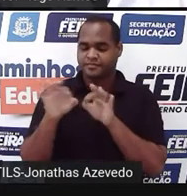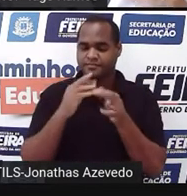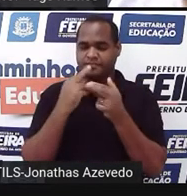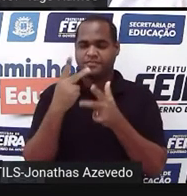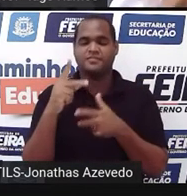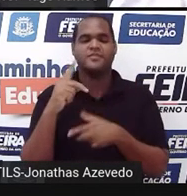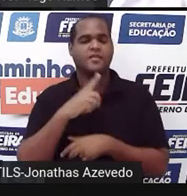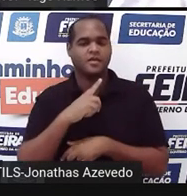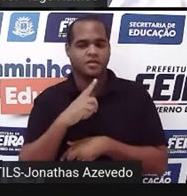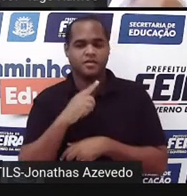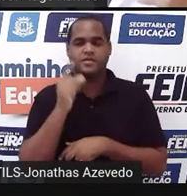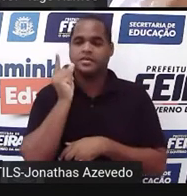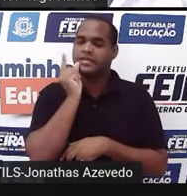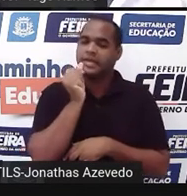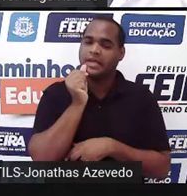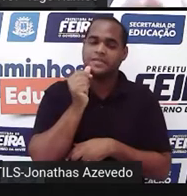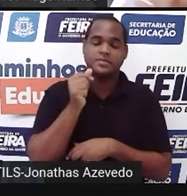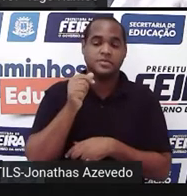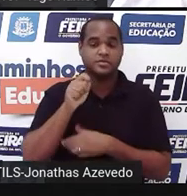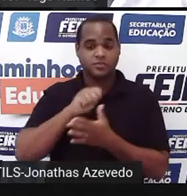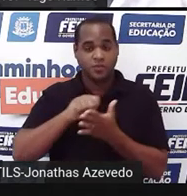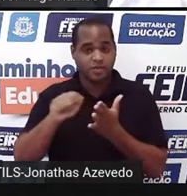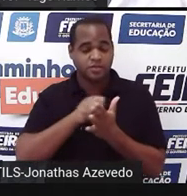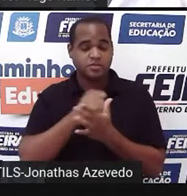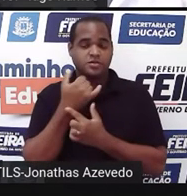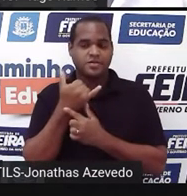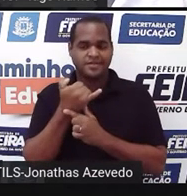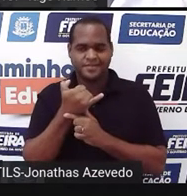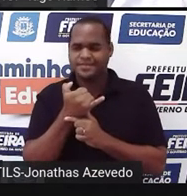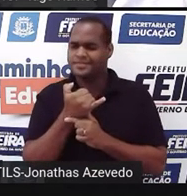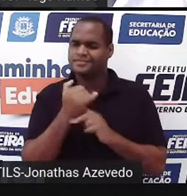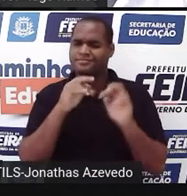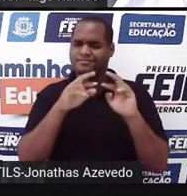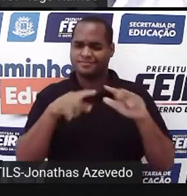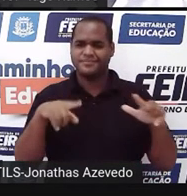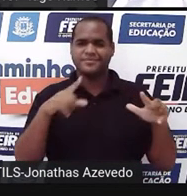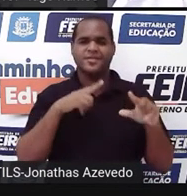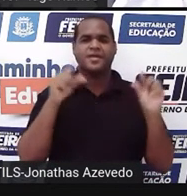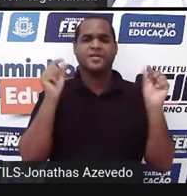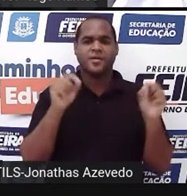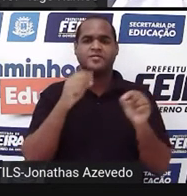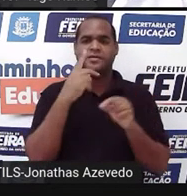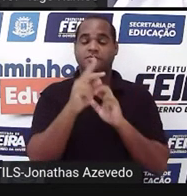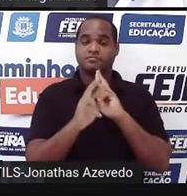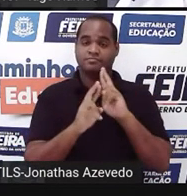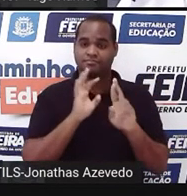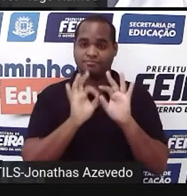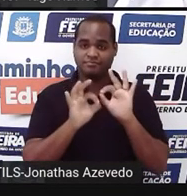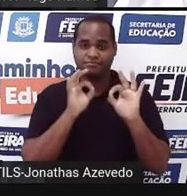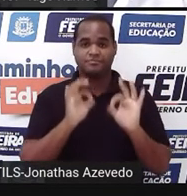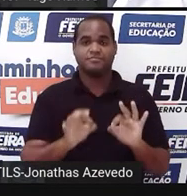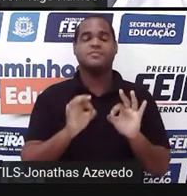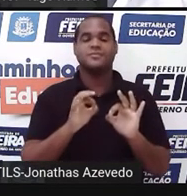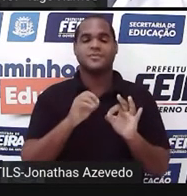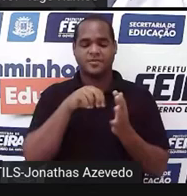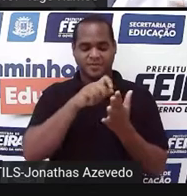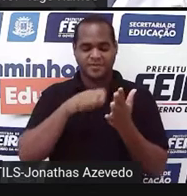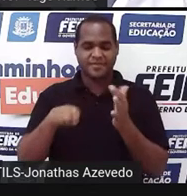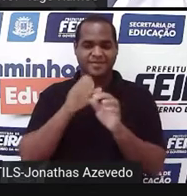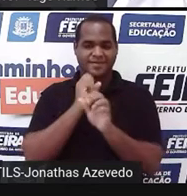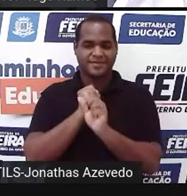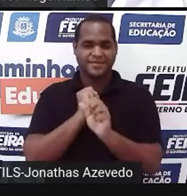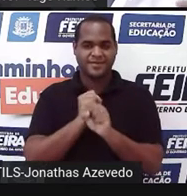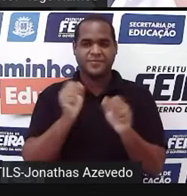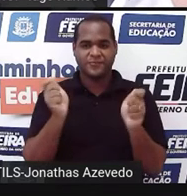caderno lápis borracha caneta né que é pra rascunhar esses cálculos Tá bom